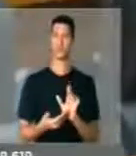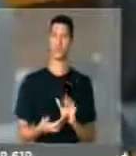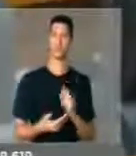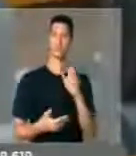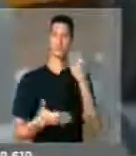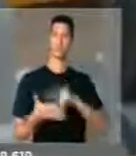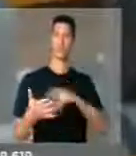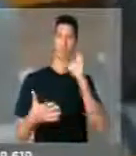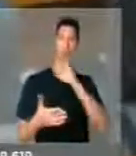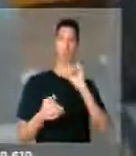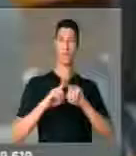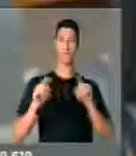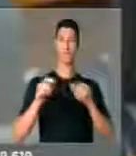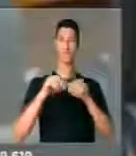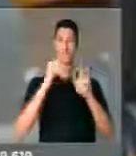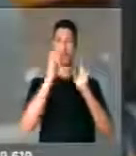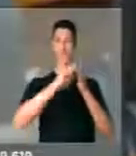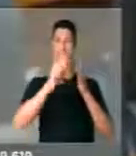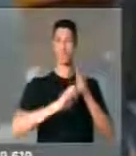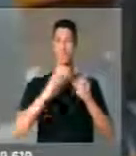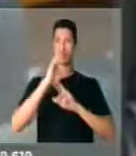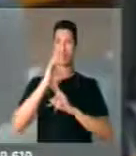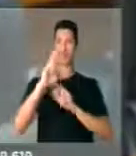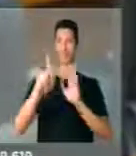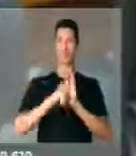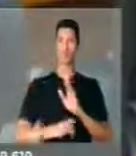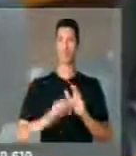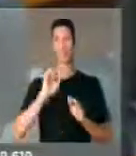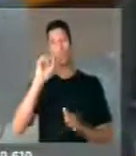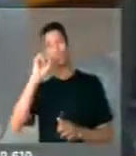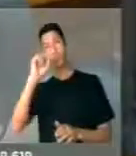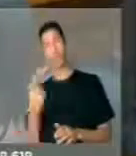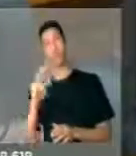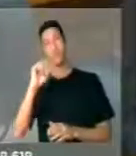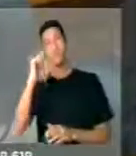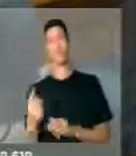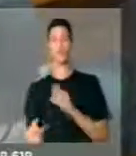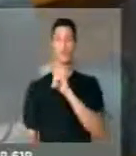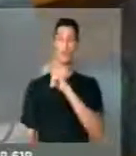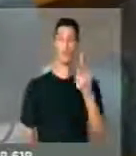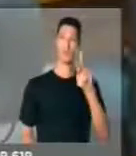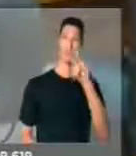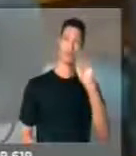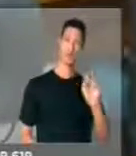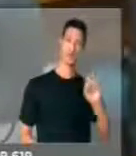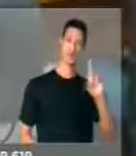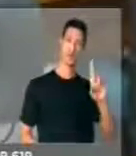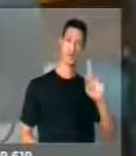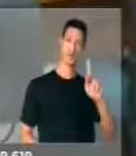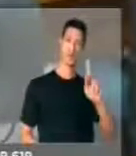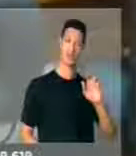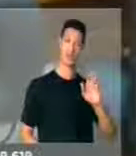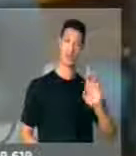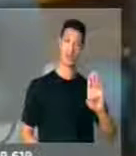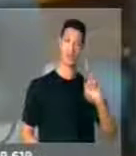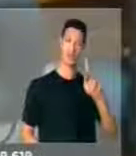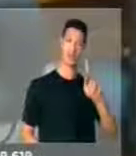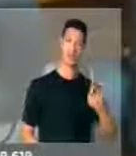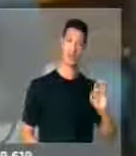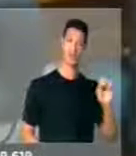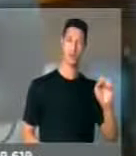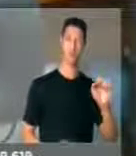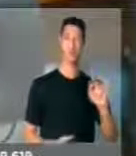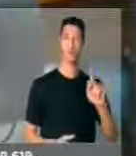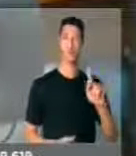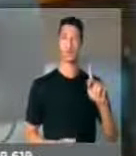e eu vou ler rapidamente, mas que está subscrito por líderes ou vice-líderes do PP, do PSD, do PRB, do